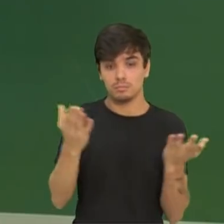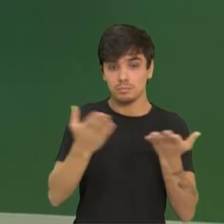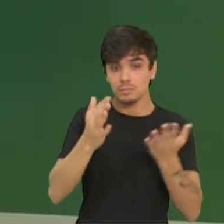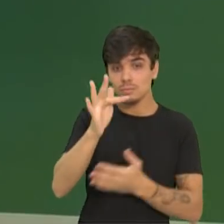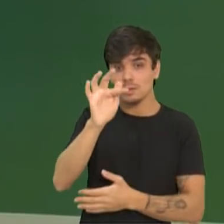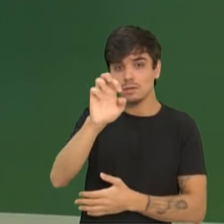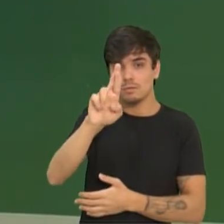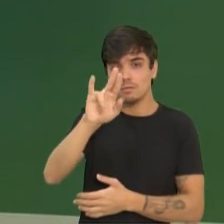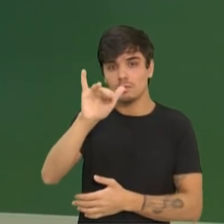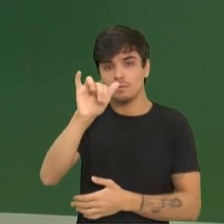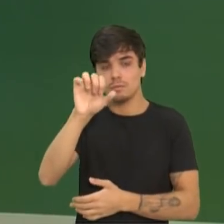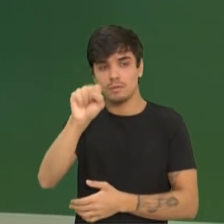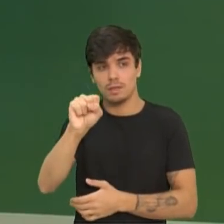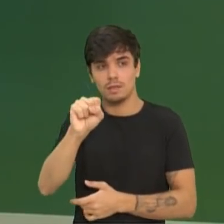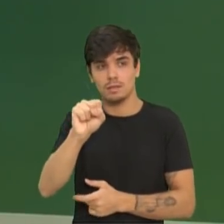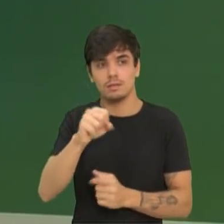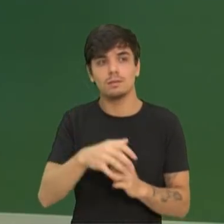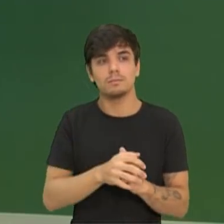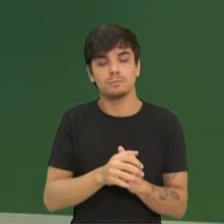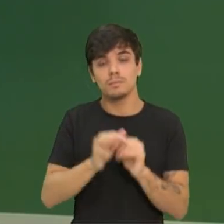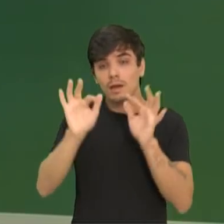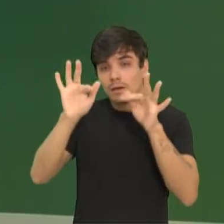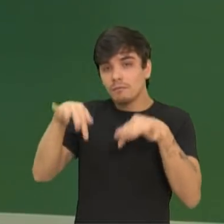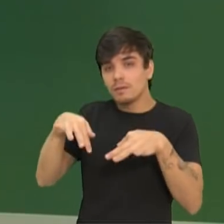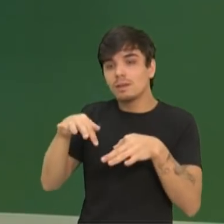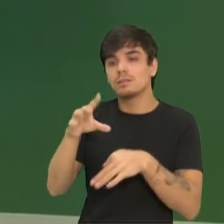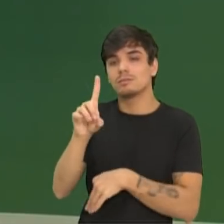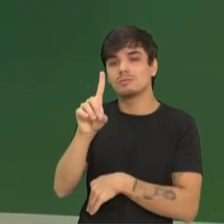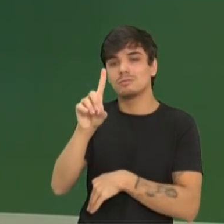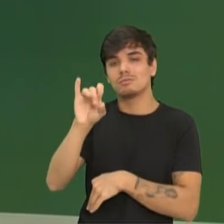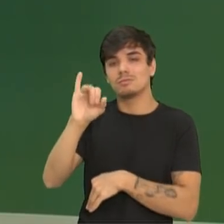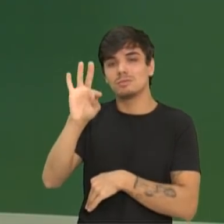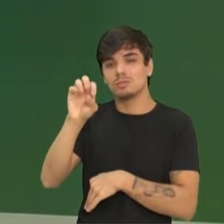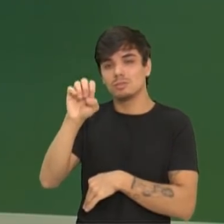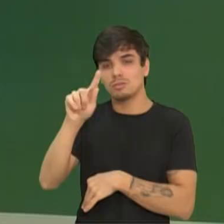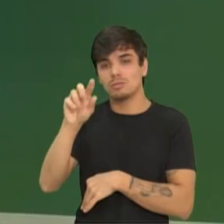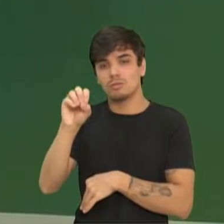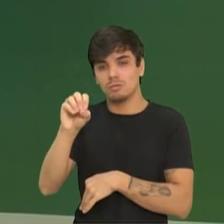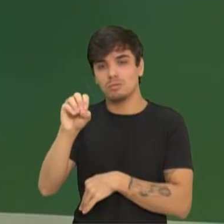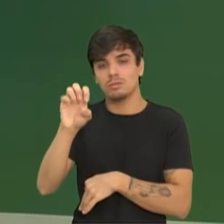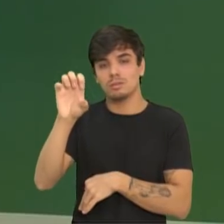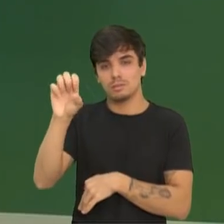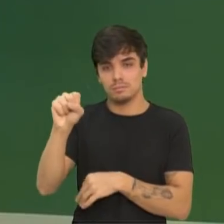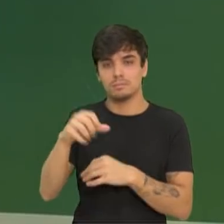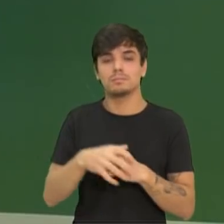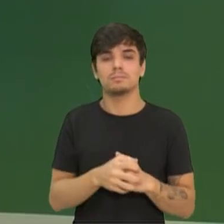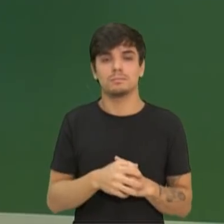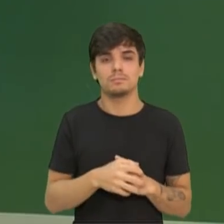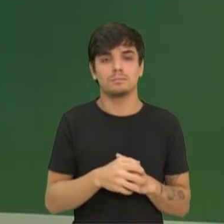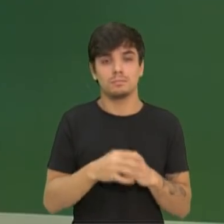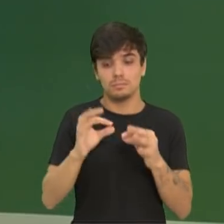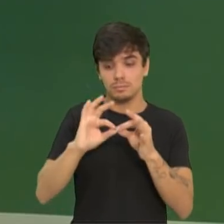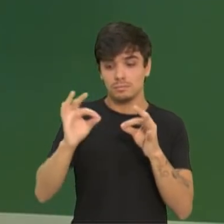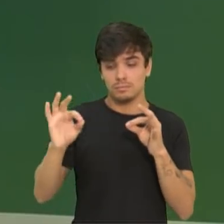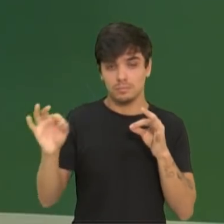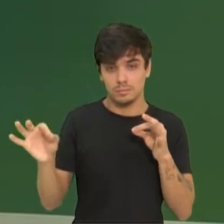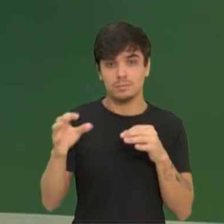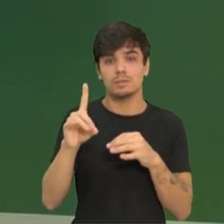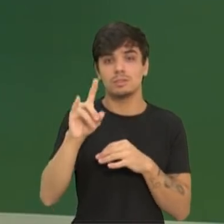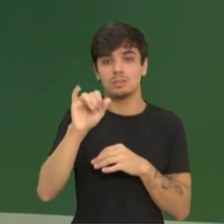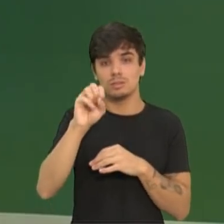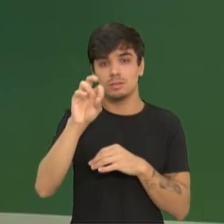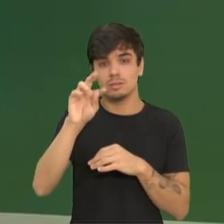sílaba tônica, o Fé, e a terminação em ditongo, um ditongo seguido de S. Distância. O T,